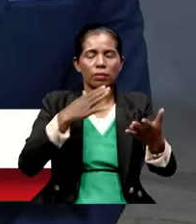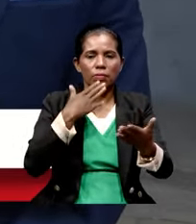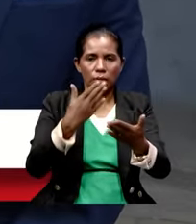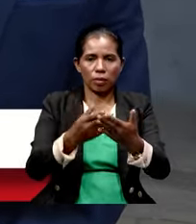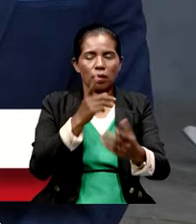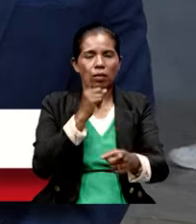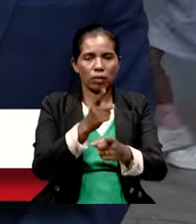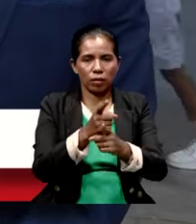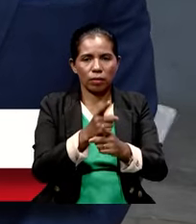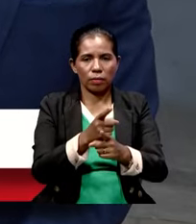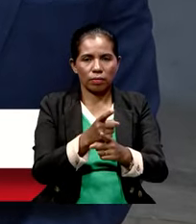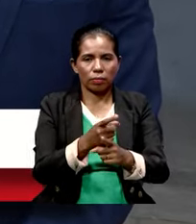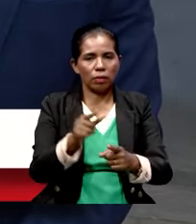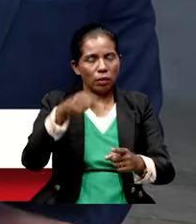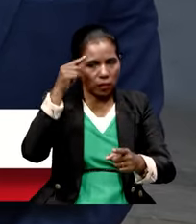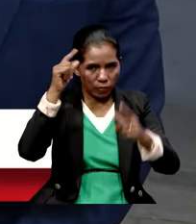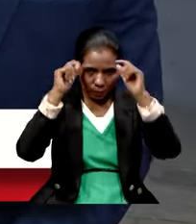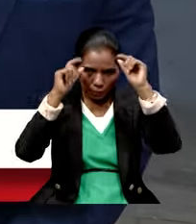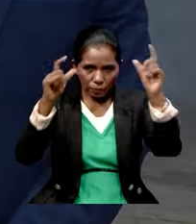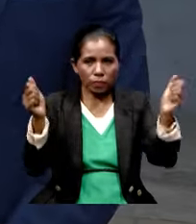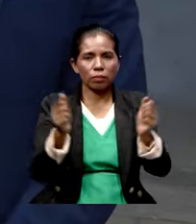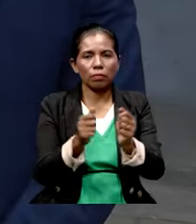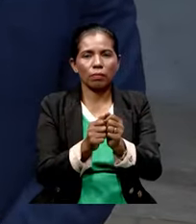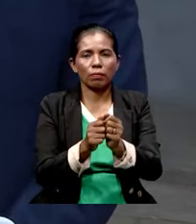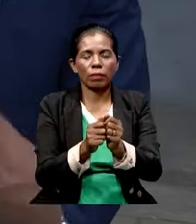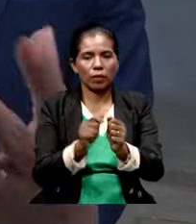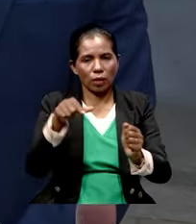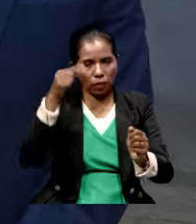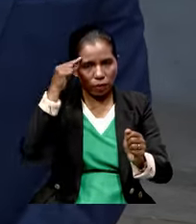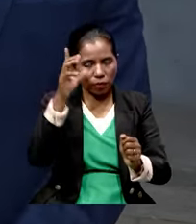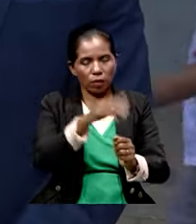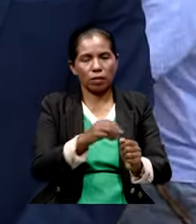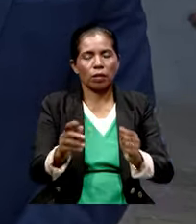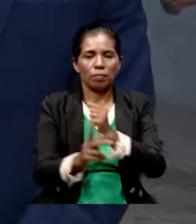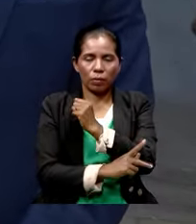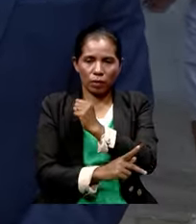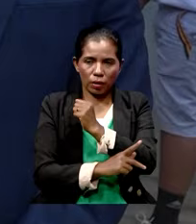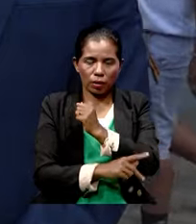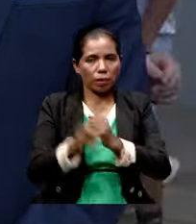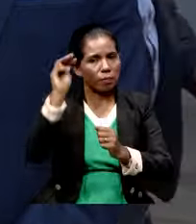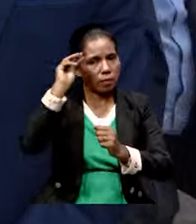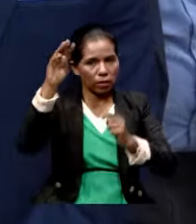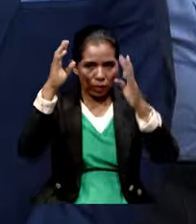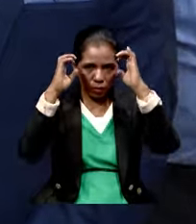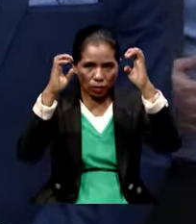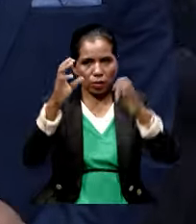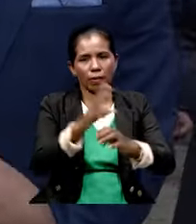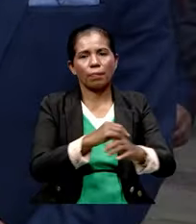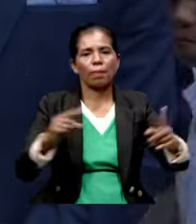tebes entre governo Timor Leste ho governo Portugal e entre Ministério da Educação